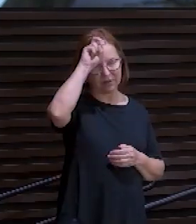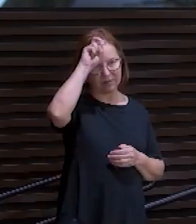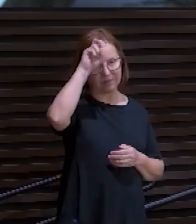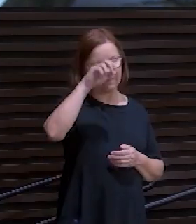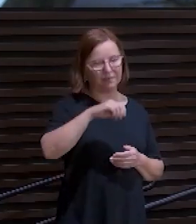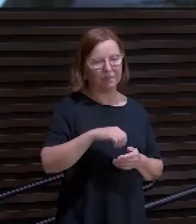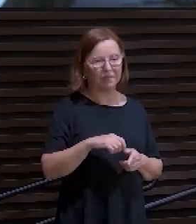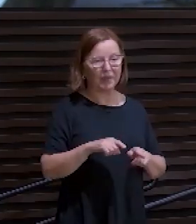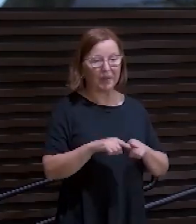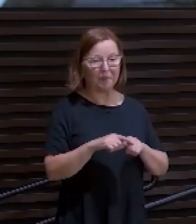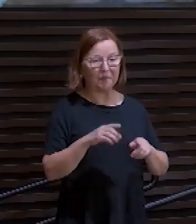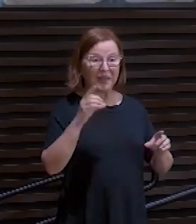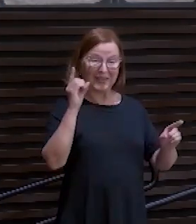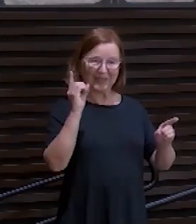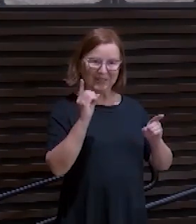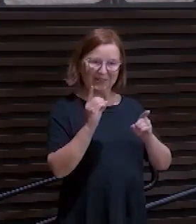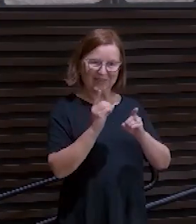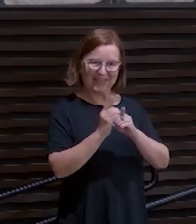Salvador.